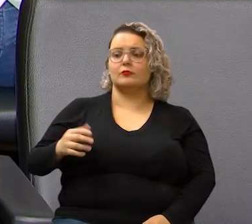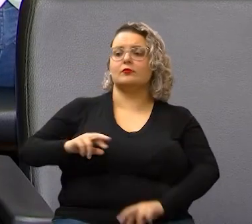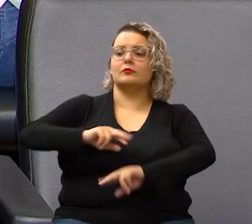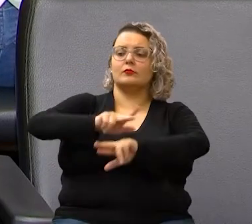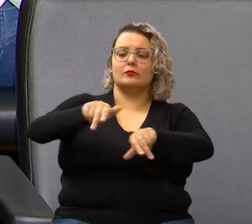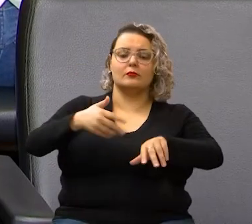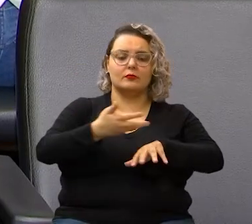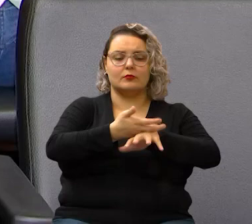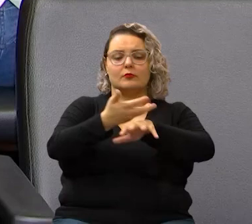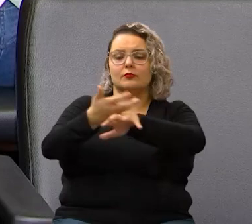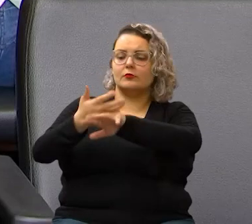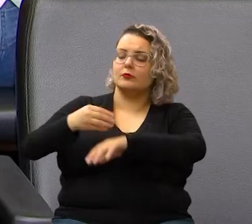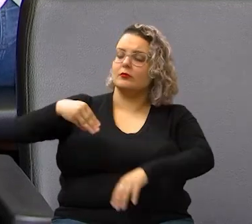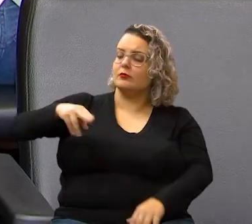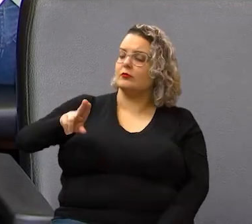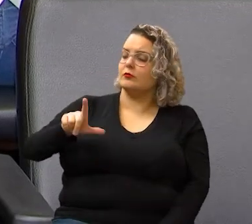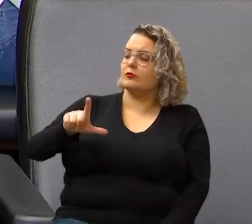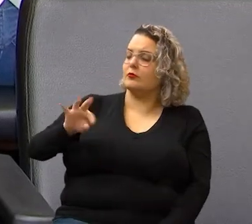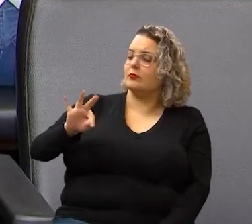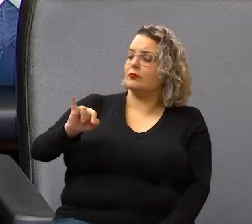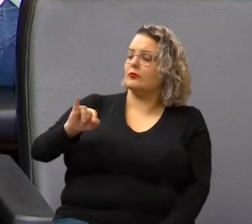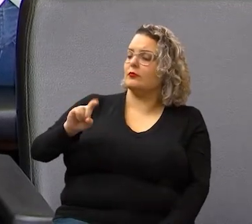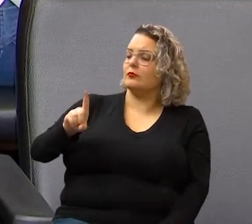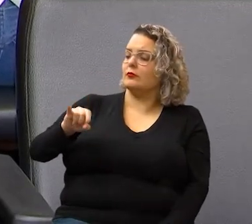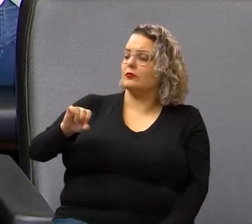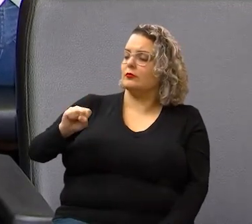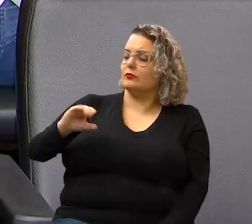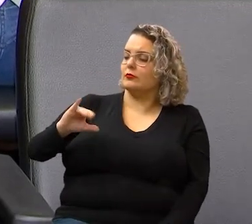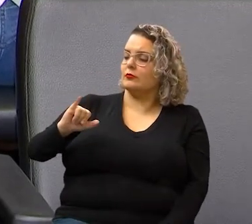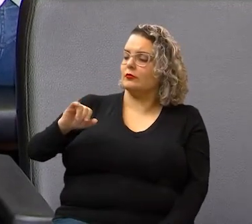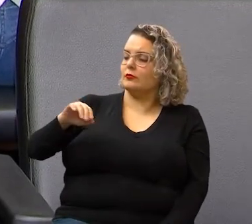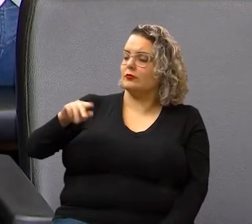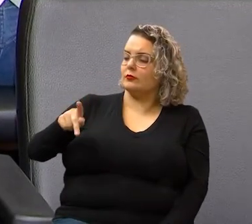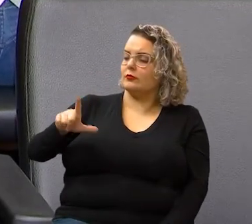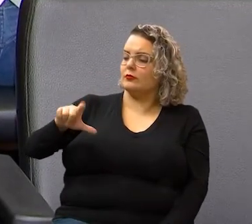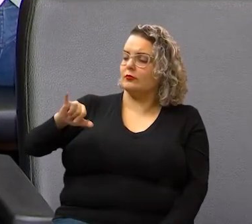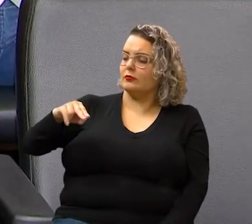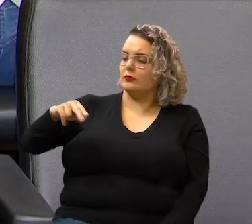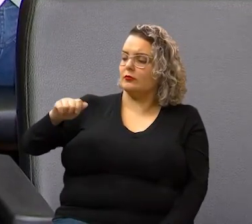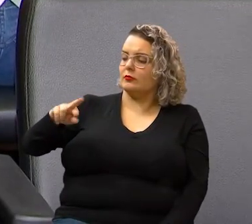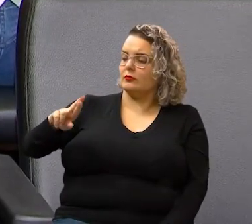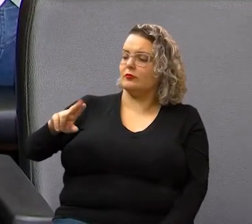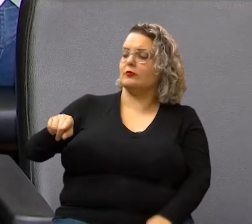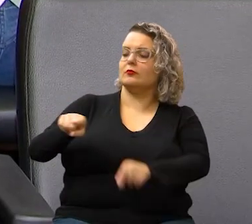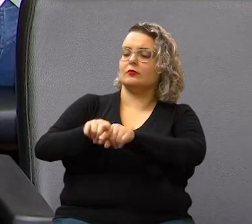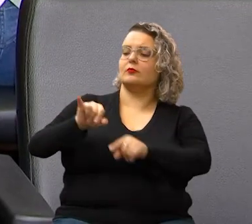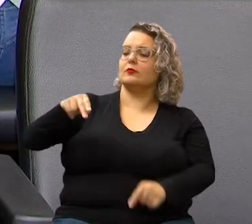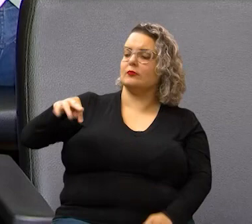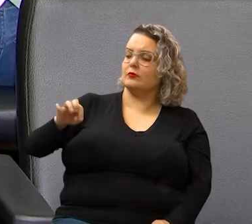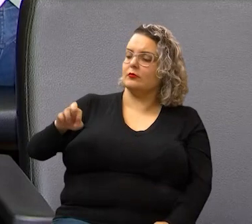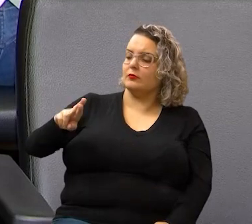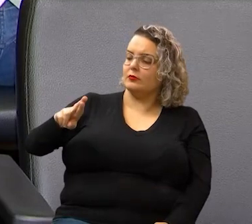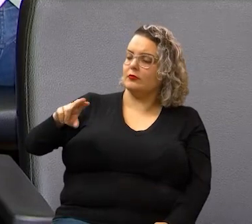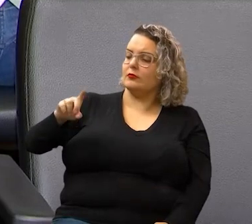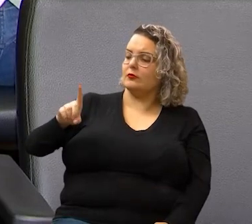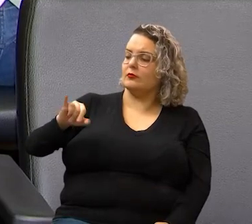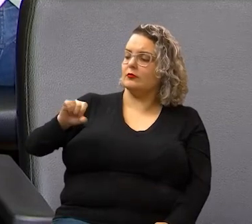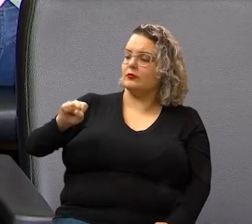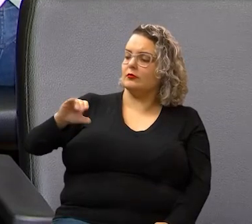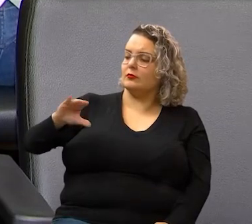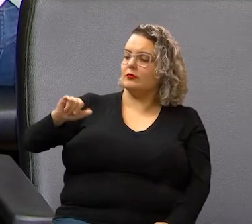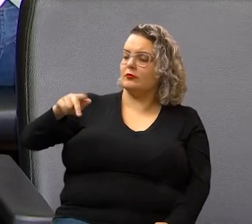abordagem multidisciplinar e também interdisciplinar nas áreas da saúde, educação e